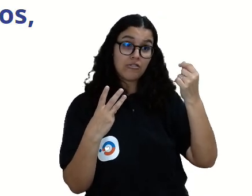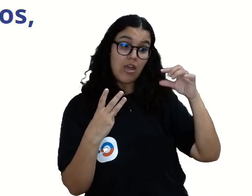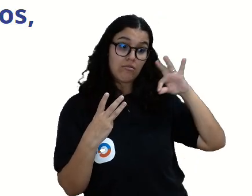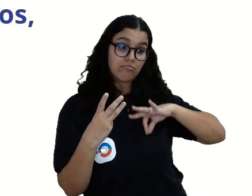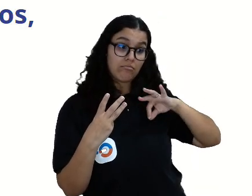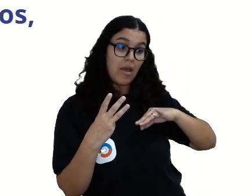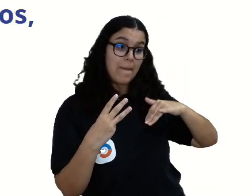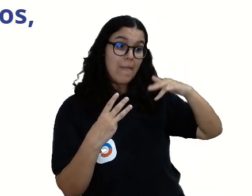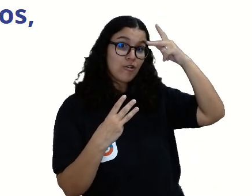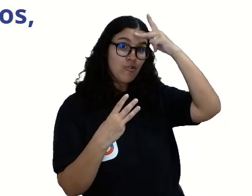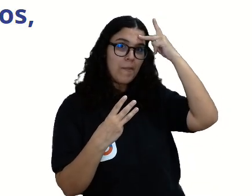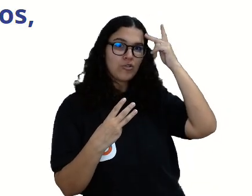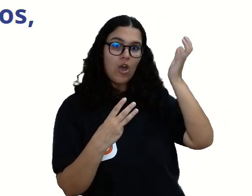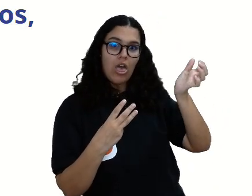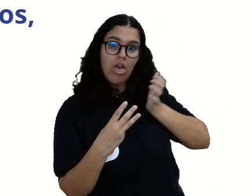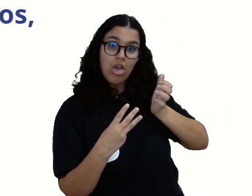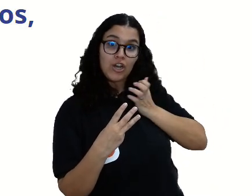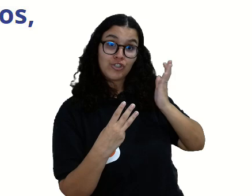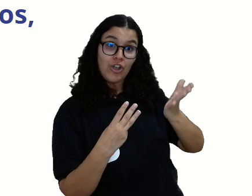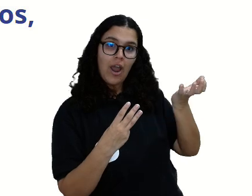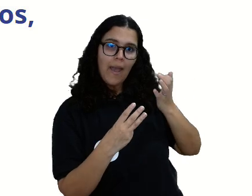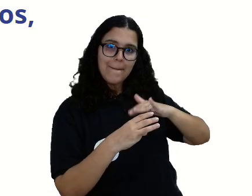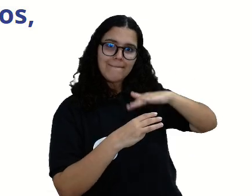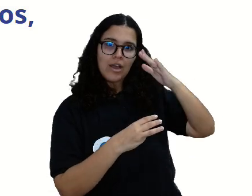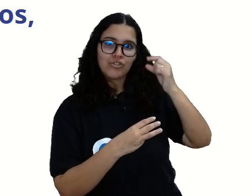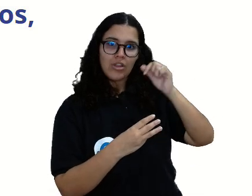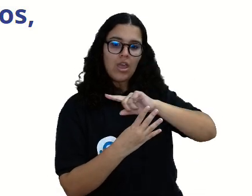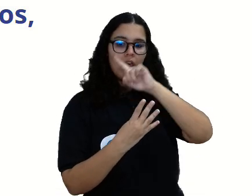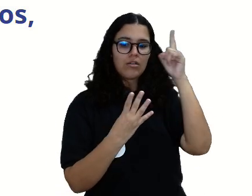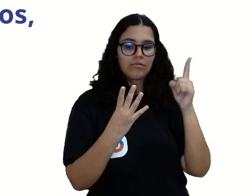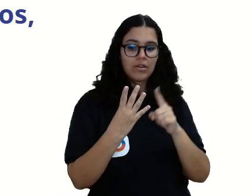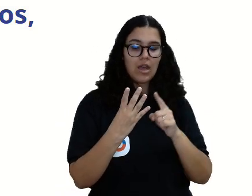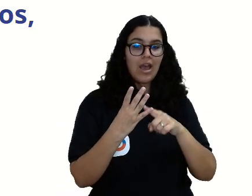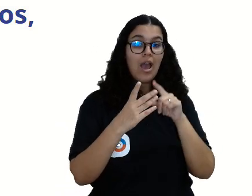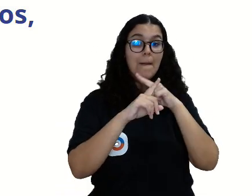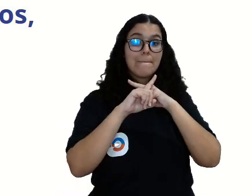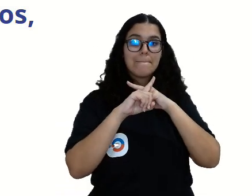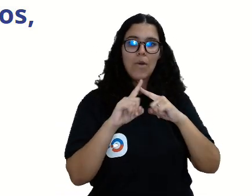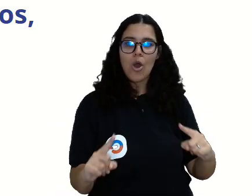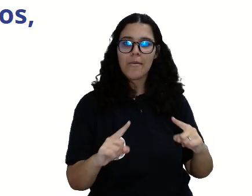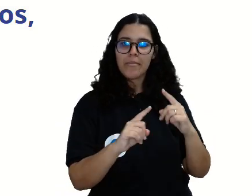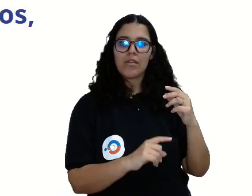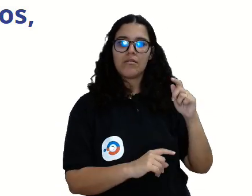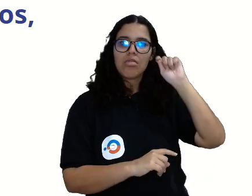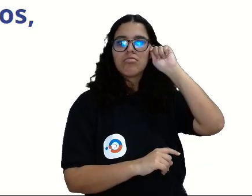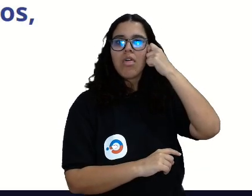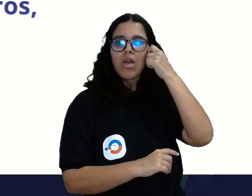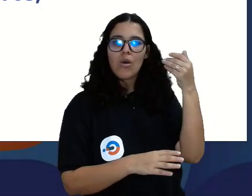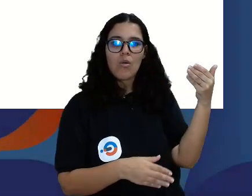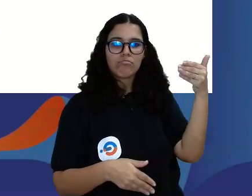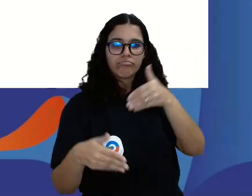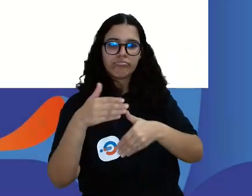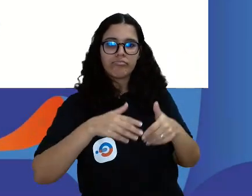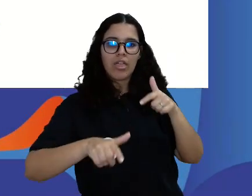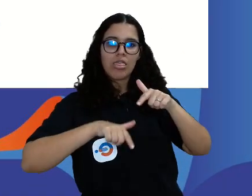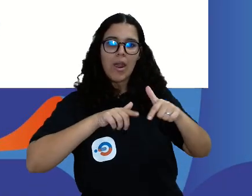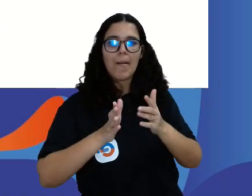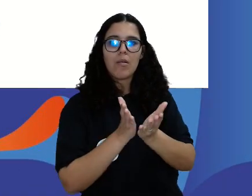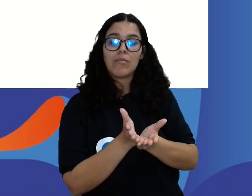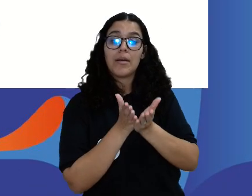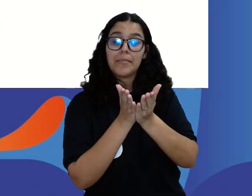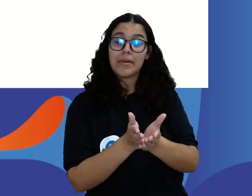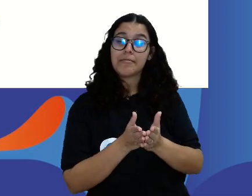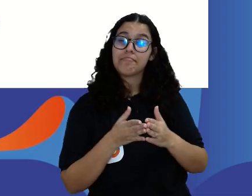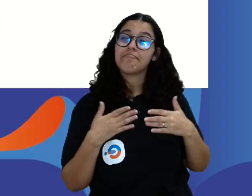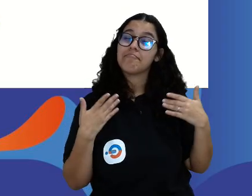e letra D, proibir a entrada de negros na Marinha. Então, pois bem, a